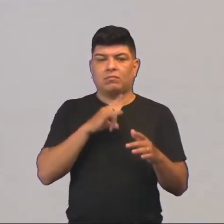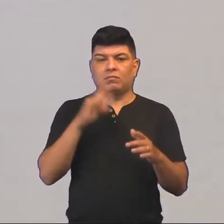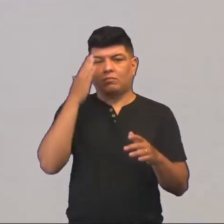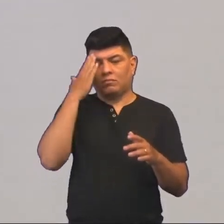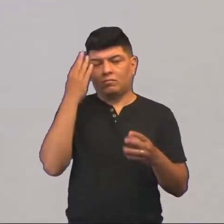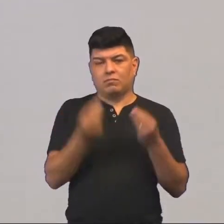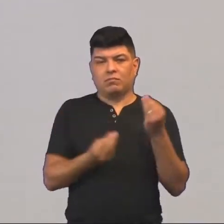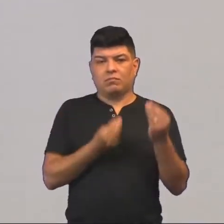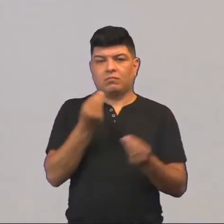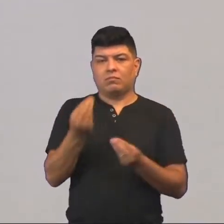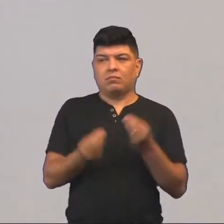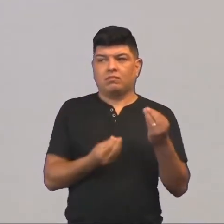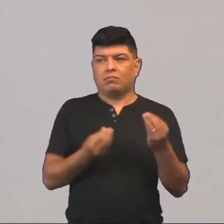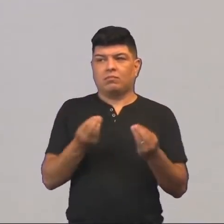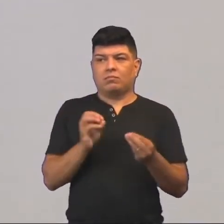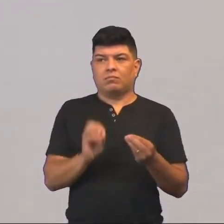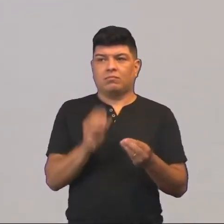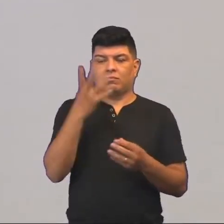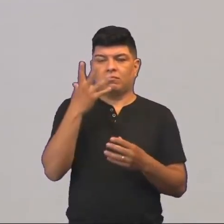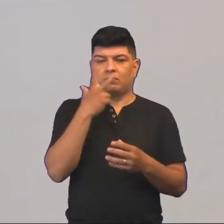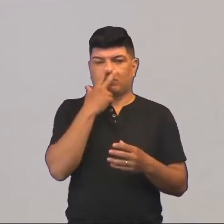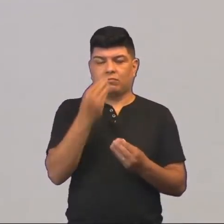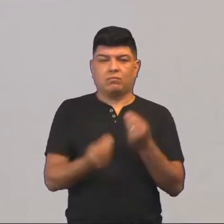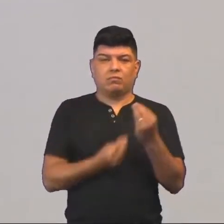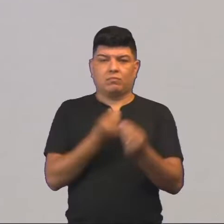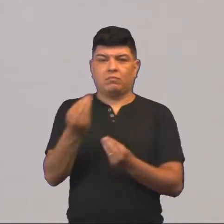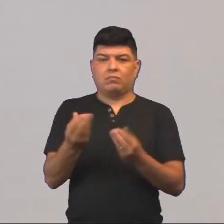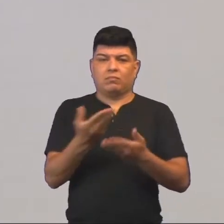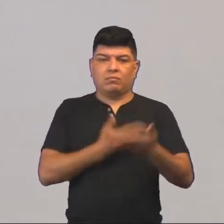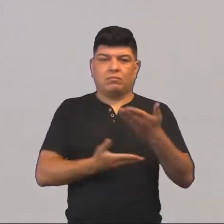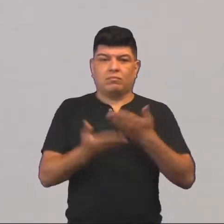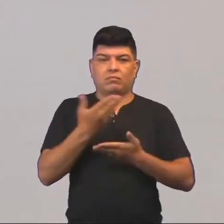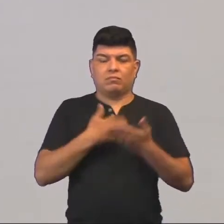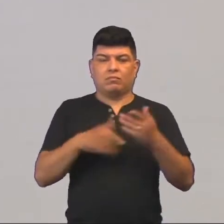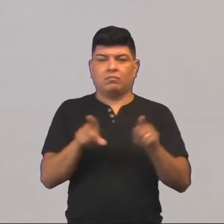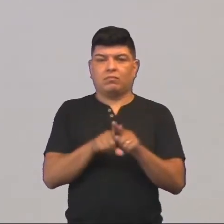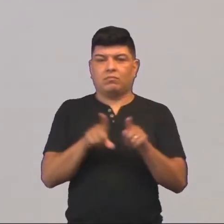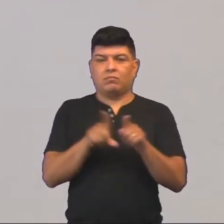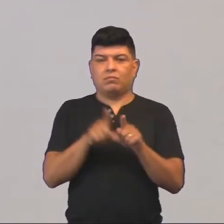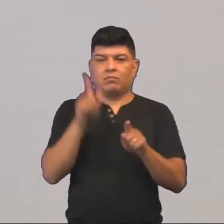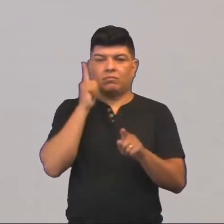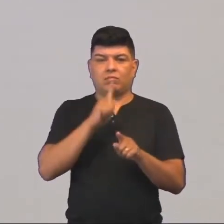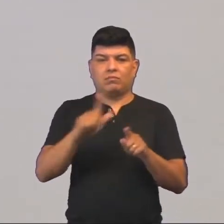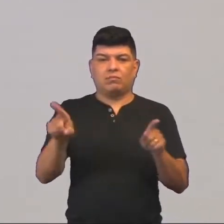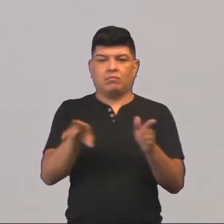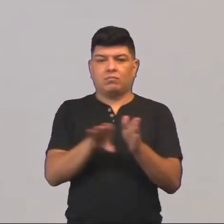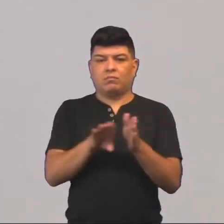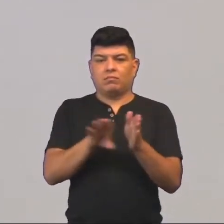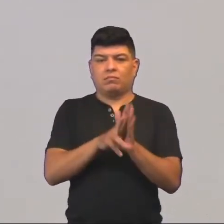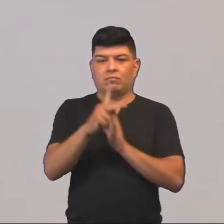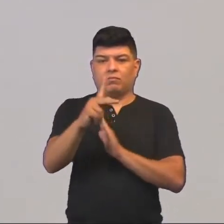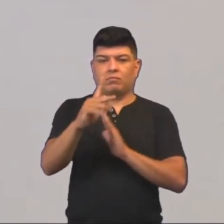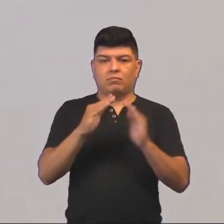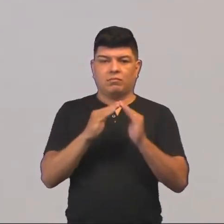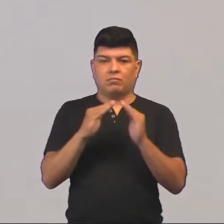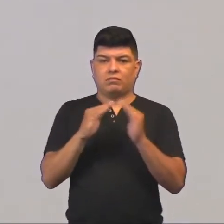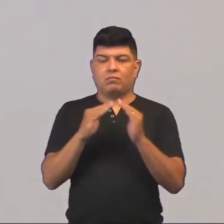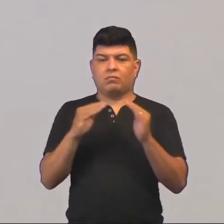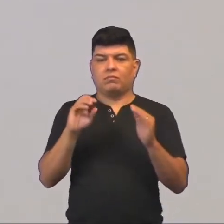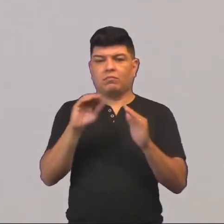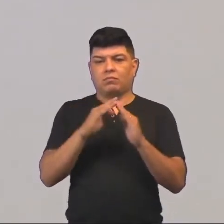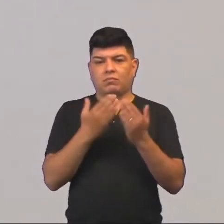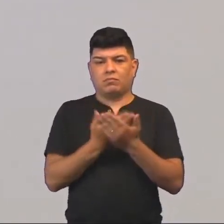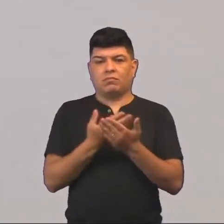vamos entender como é que ela funciona, como é que ela é distribuída para que consiga chegar aí até a sua casa, até a